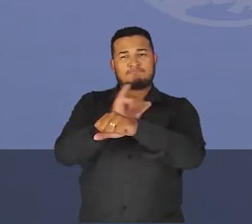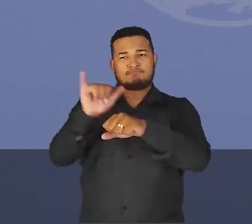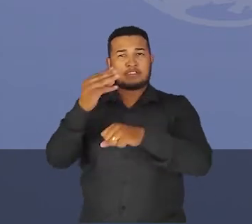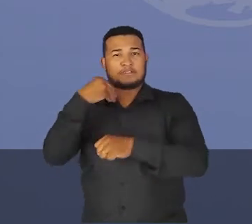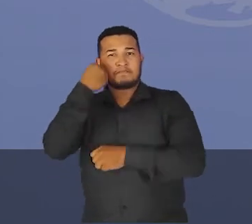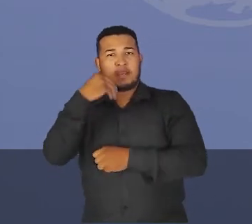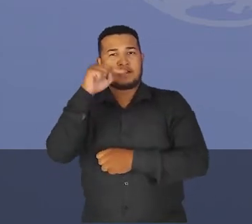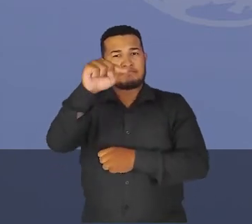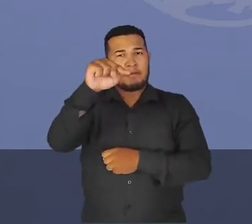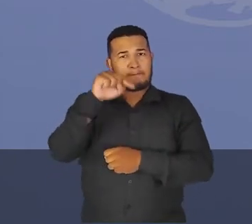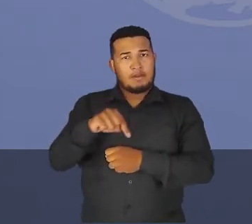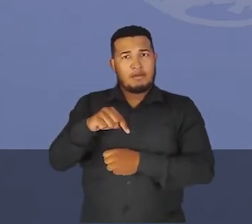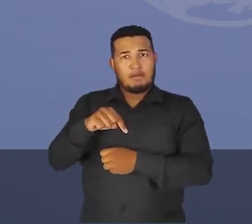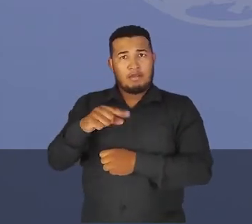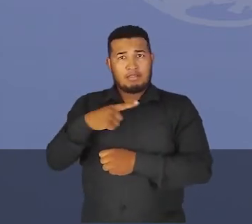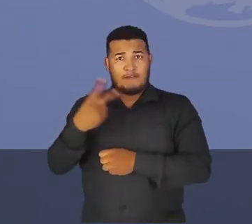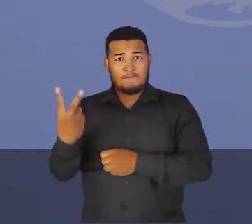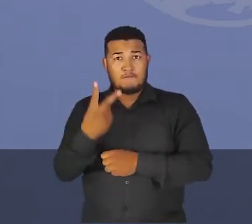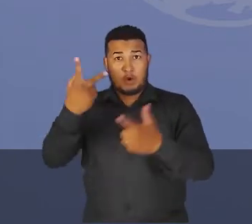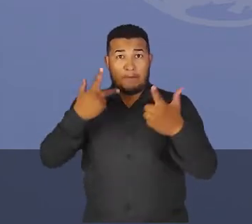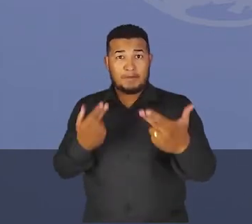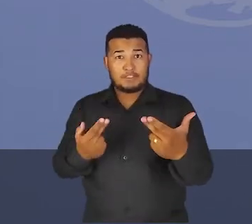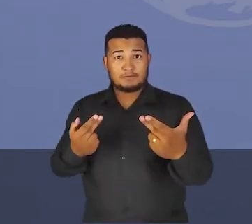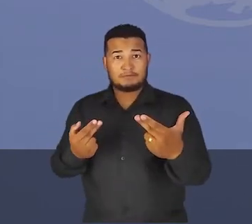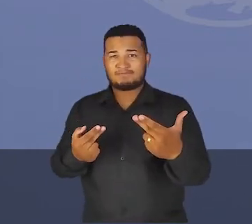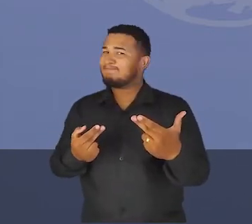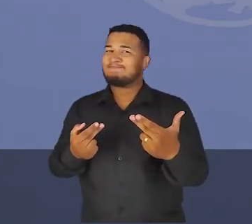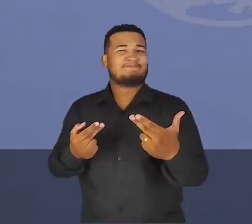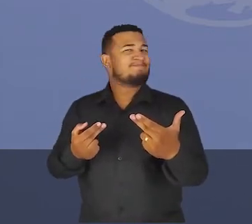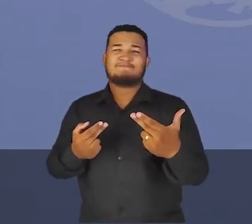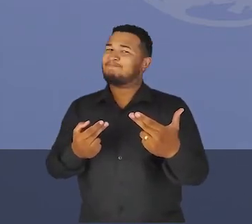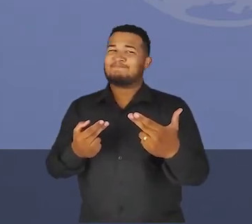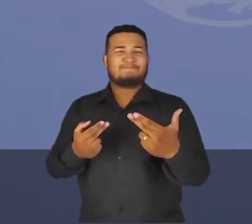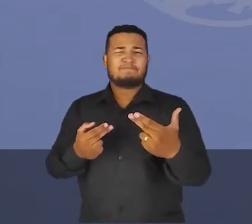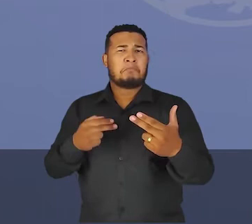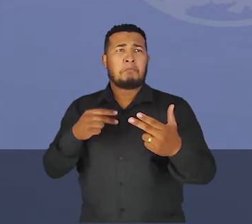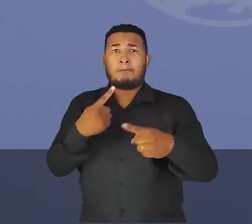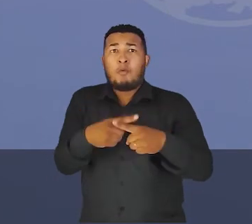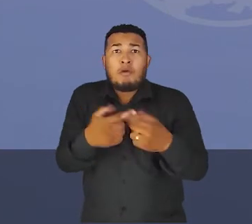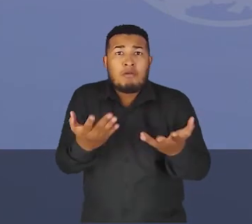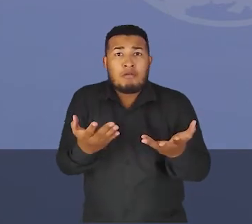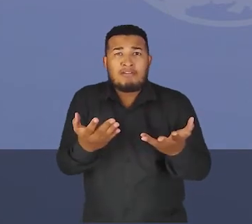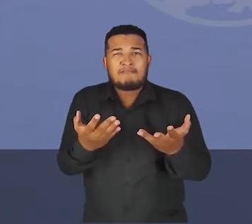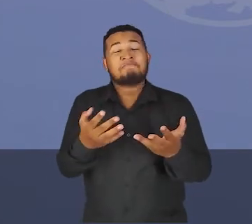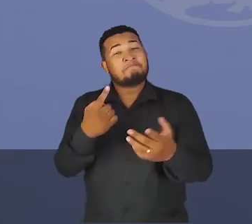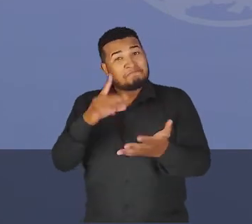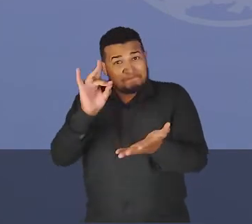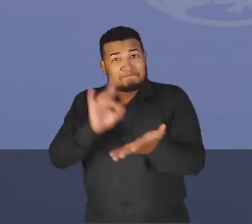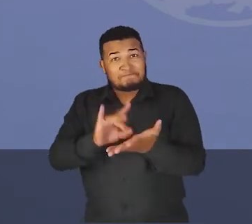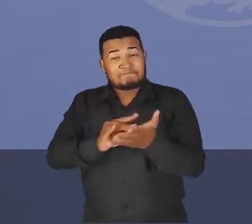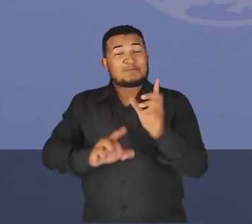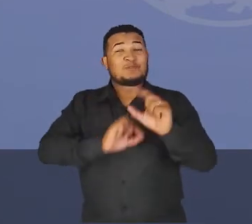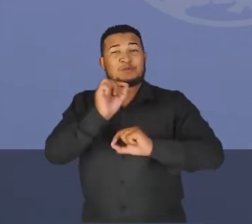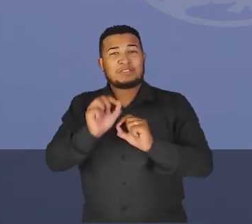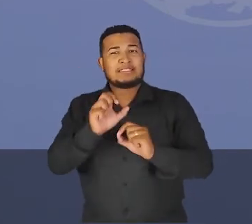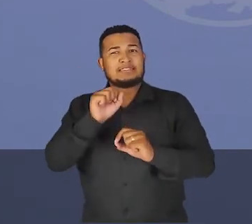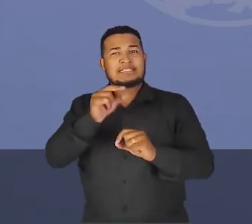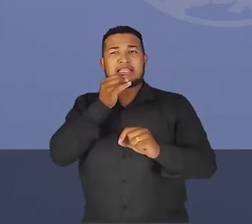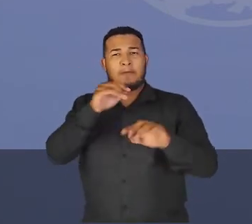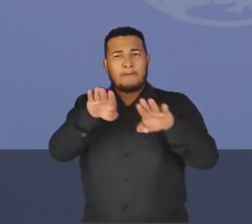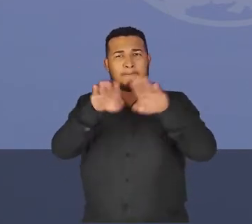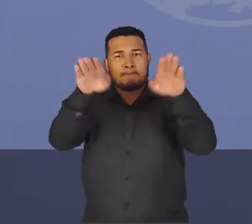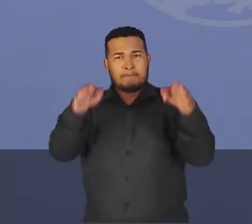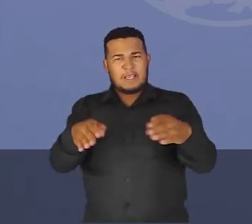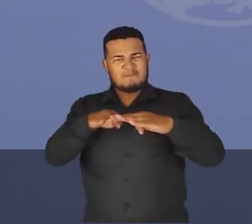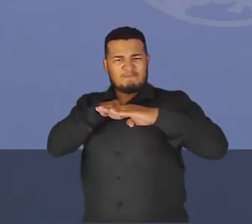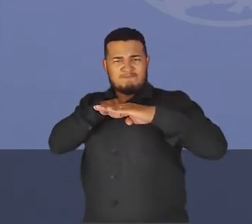experiências mentais, terão o mesmo valor? E a resposta é não. Por que não? Porque quando eu empurrei a mesa,